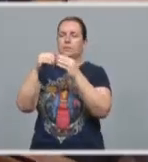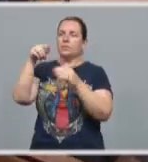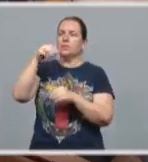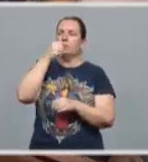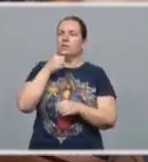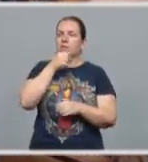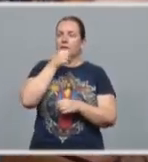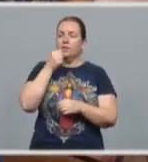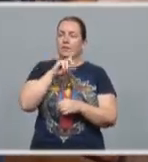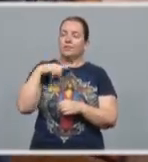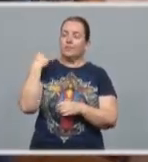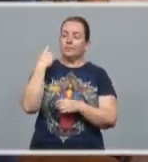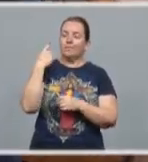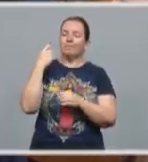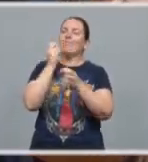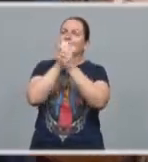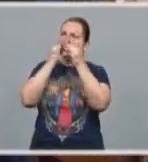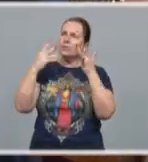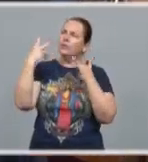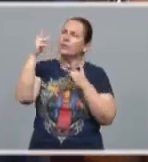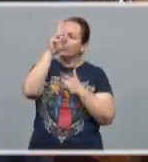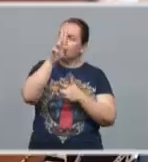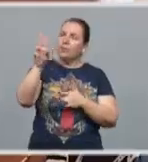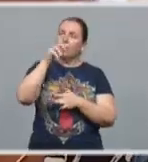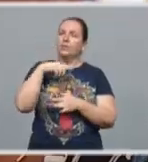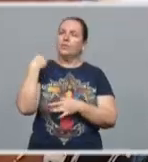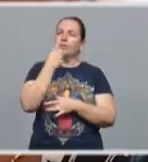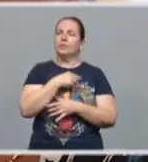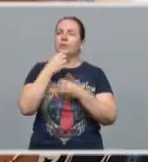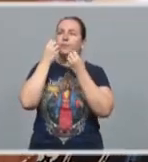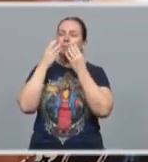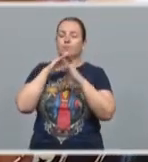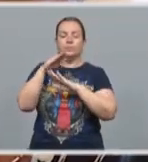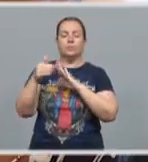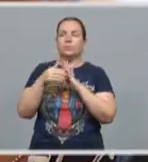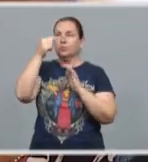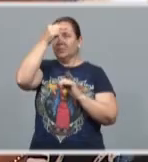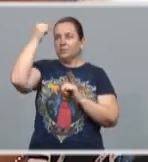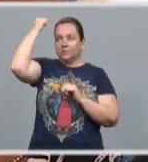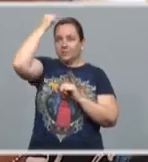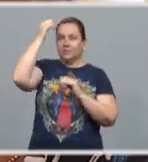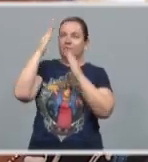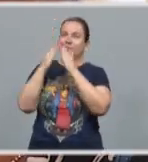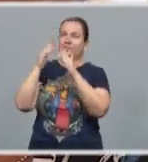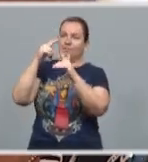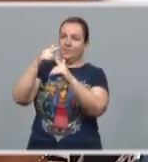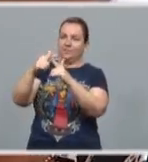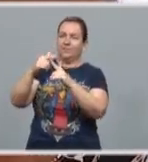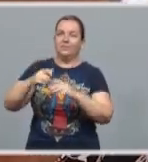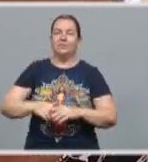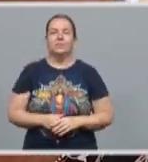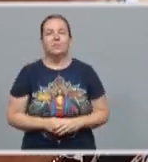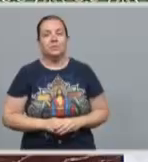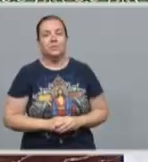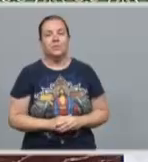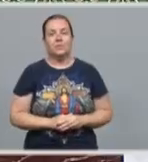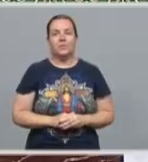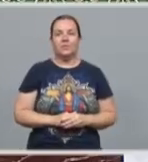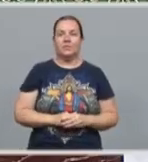tuas mãos este sacrifício, para a glória do seu nome, para nosso bem e de toda a Santa